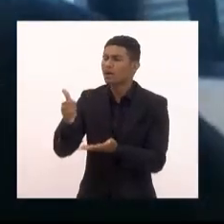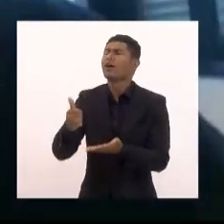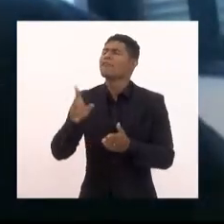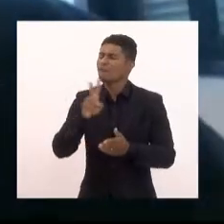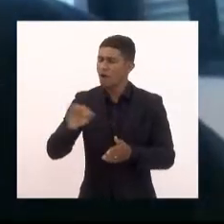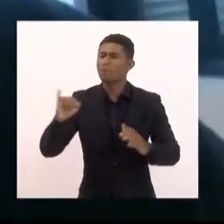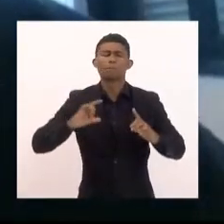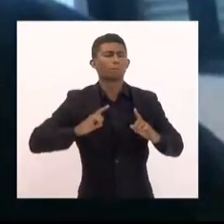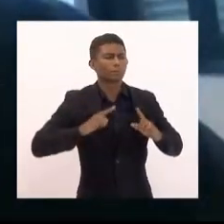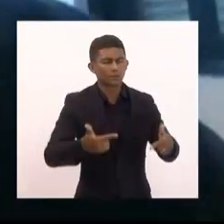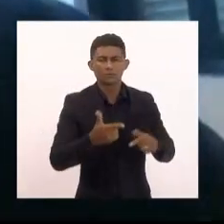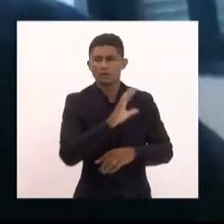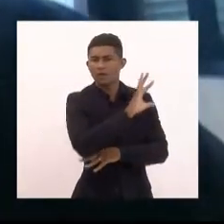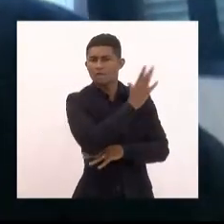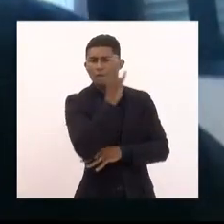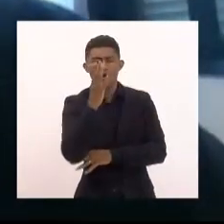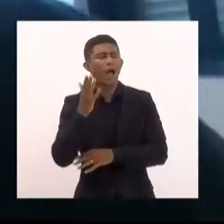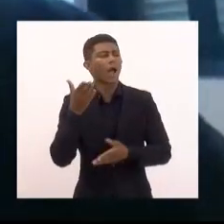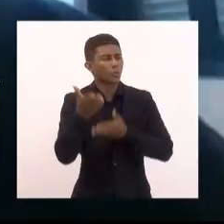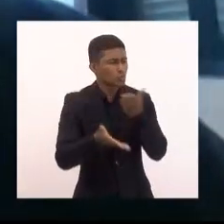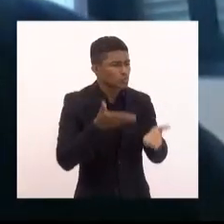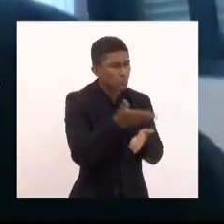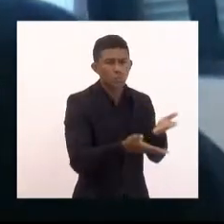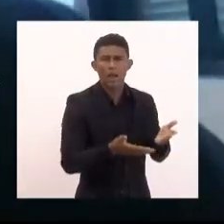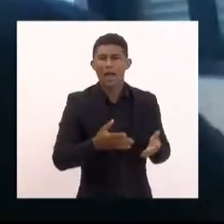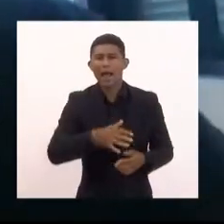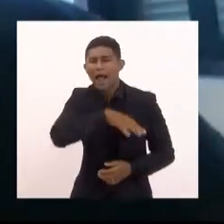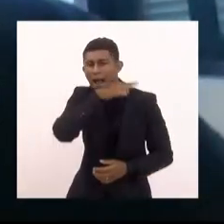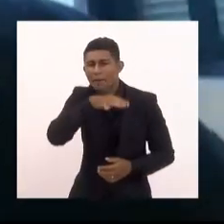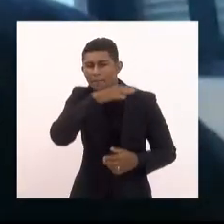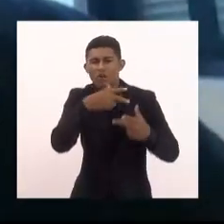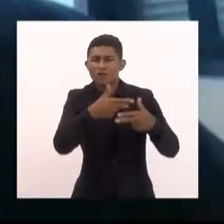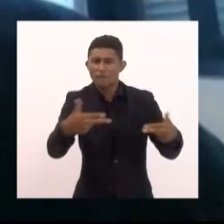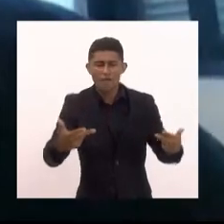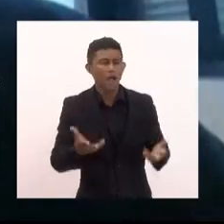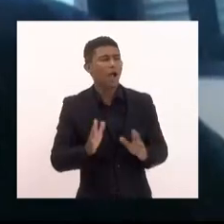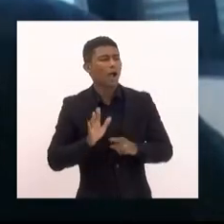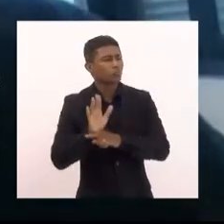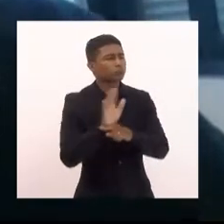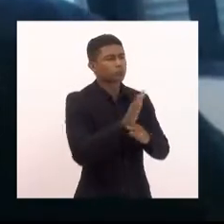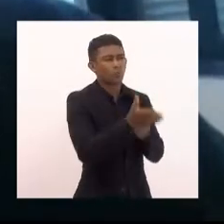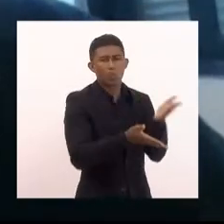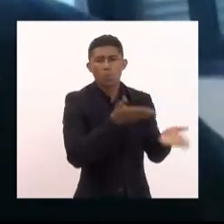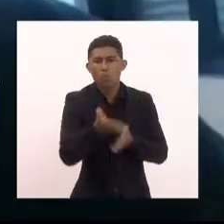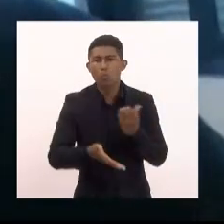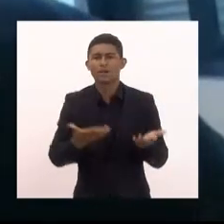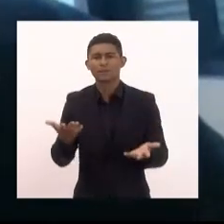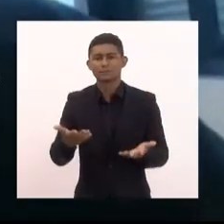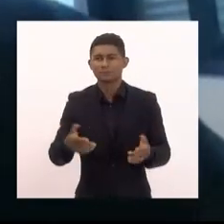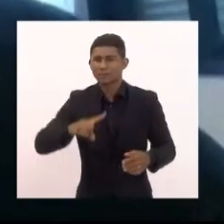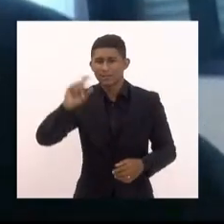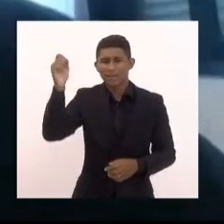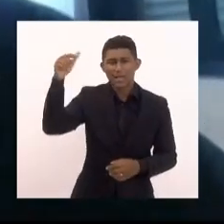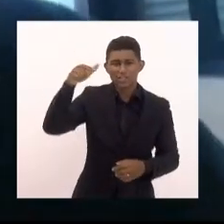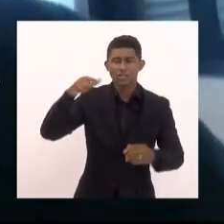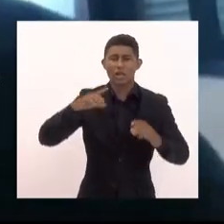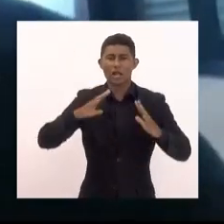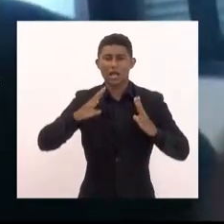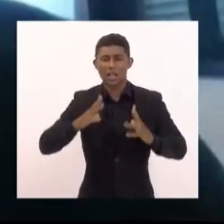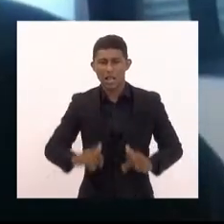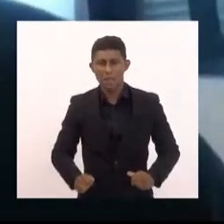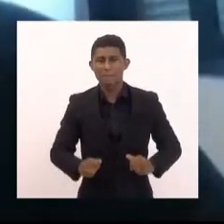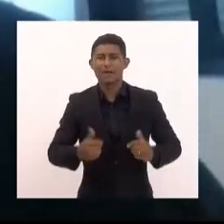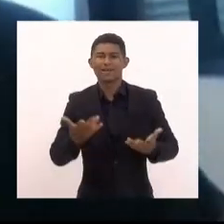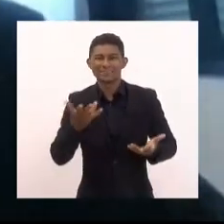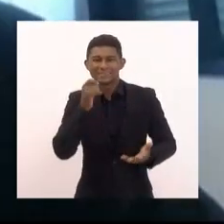acontecer, vai cuidar das florestas, dos bichinhos, vai ser sustentável, vai cuidar da energia renovável, da